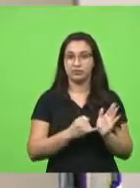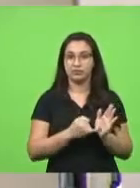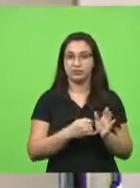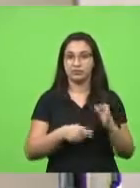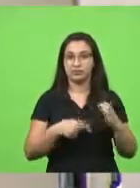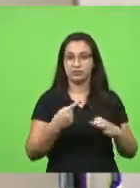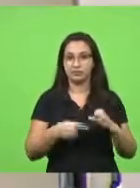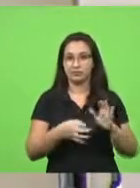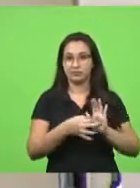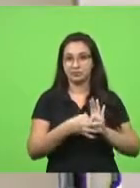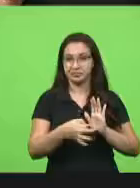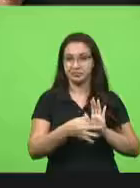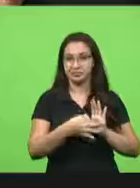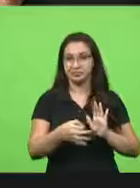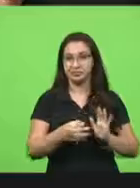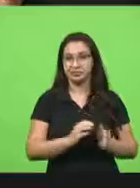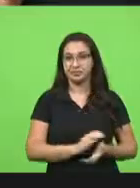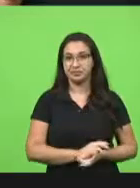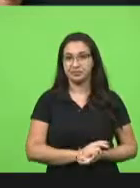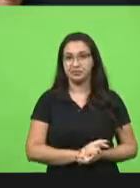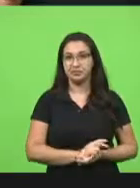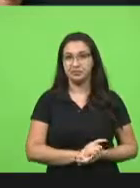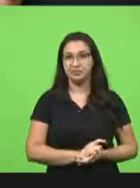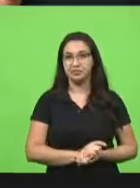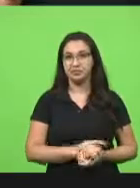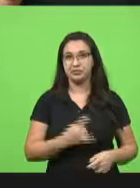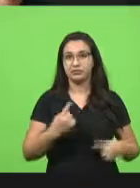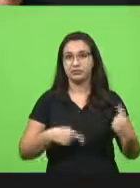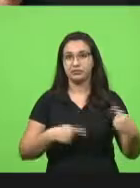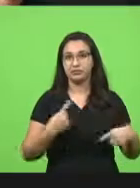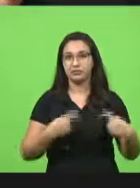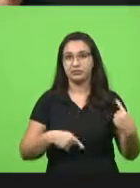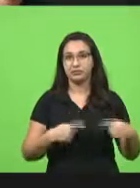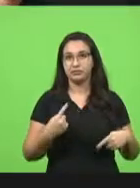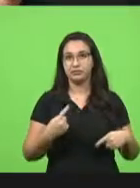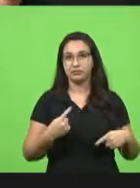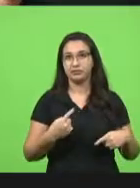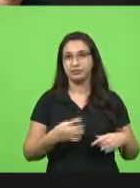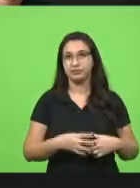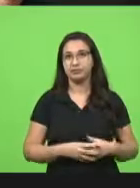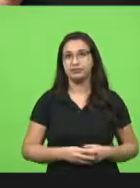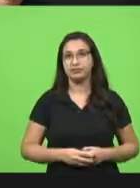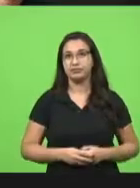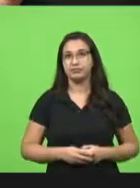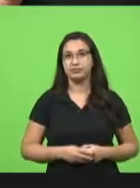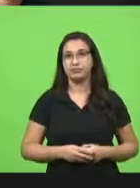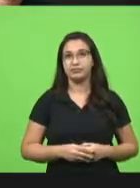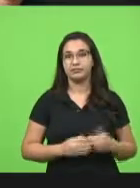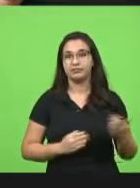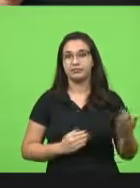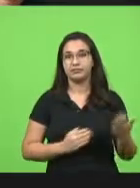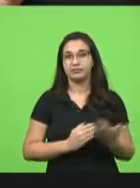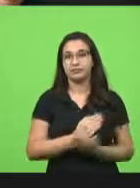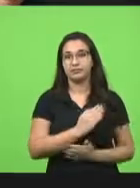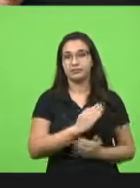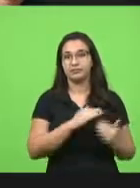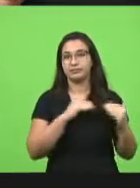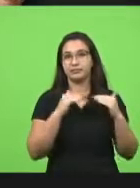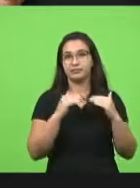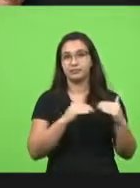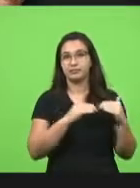discussão. Não havendo quem queira discutir, em votação. Deputados que aprovam, permaneçam como se encontra. Aprovado